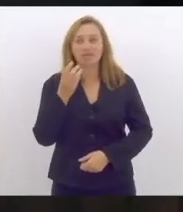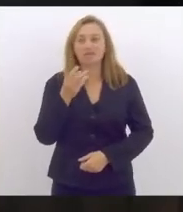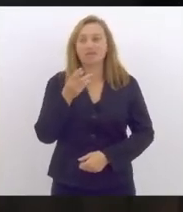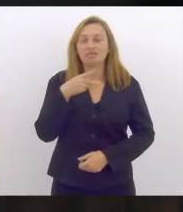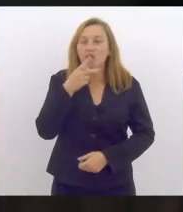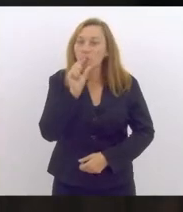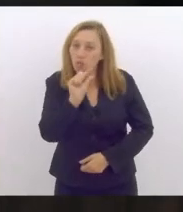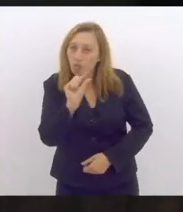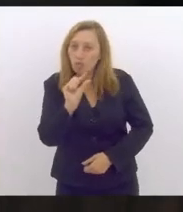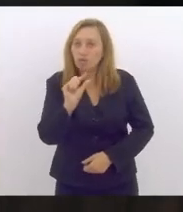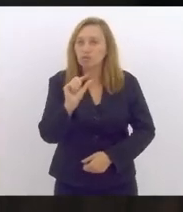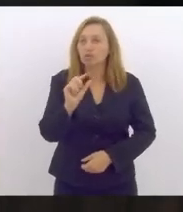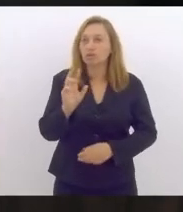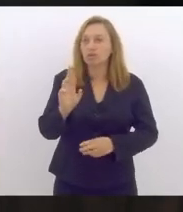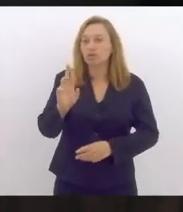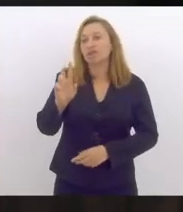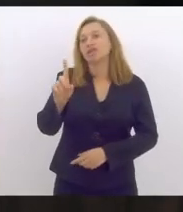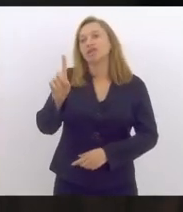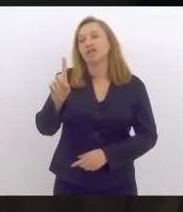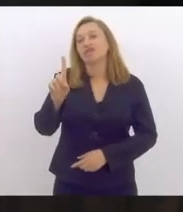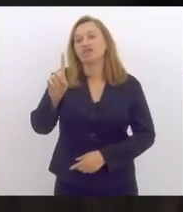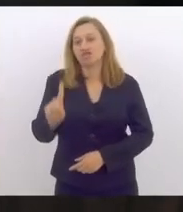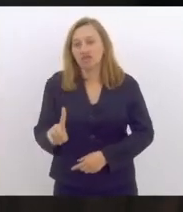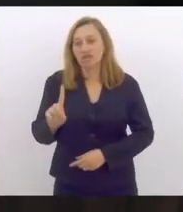porque eu recebi aqui a direção do Botafogo,